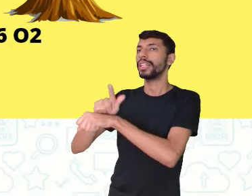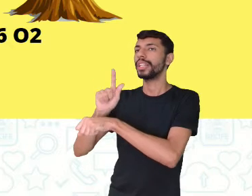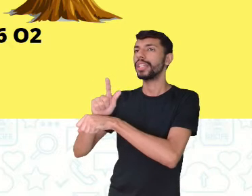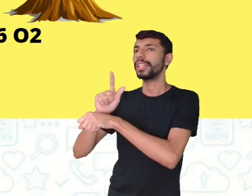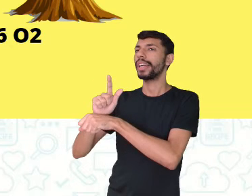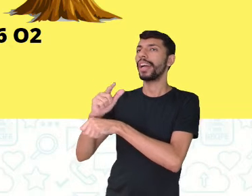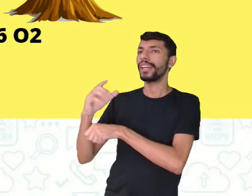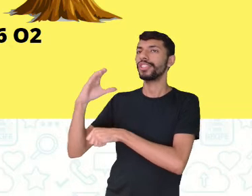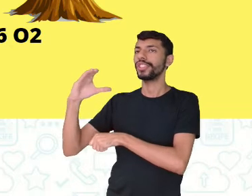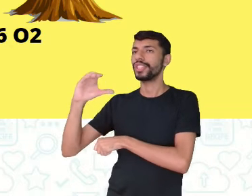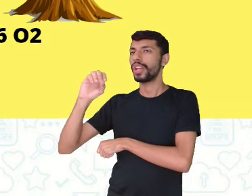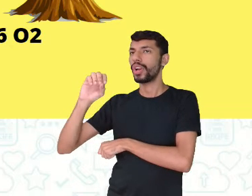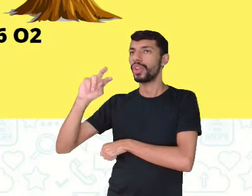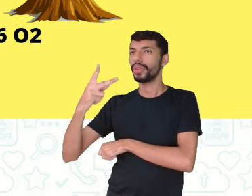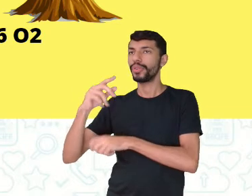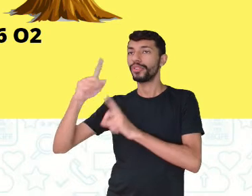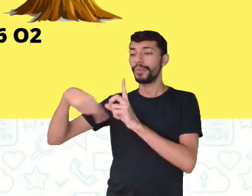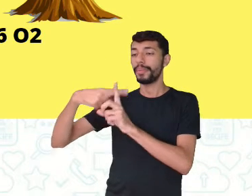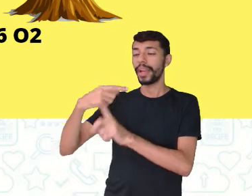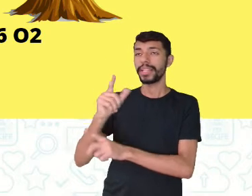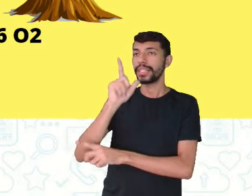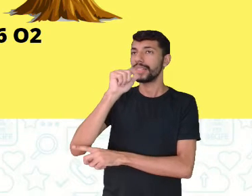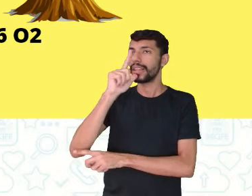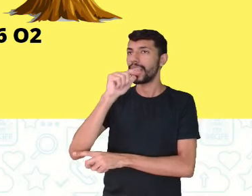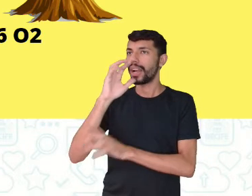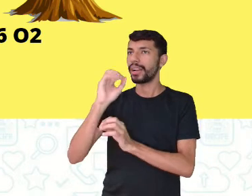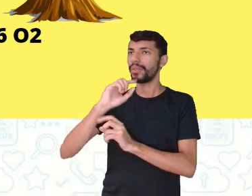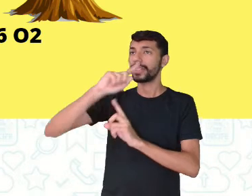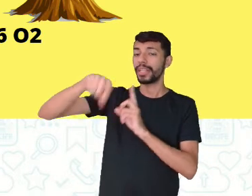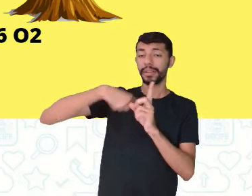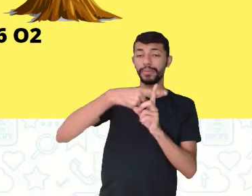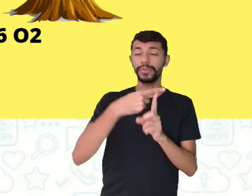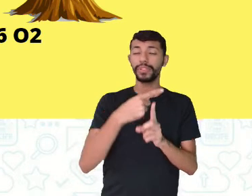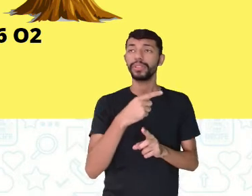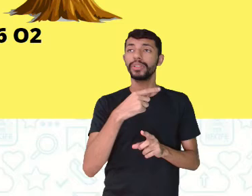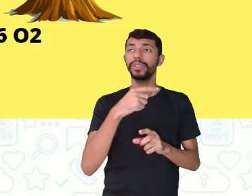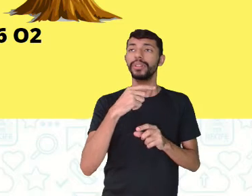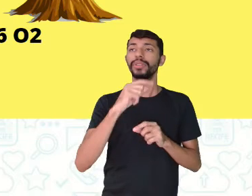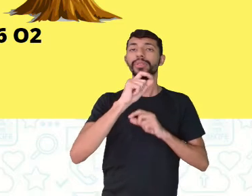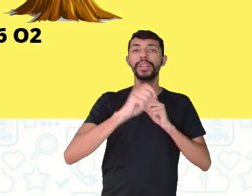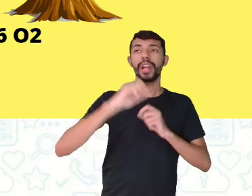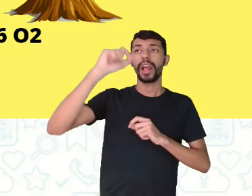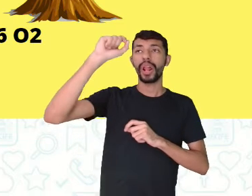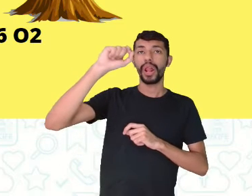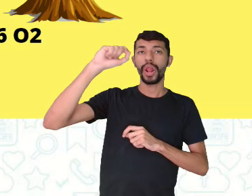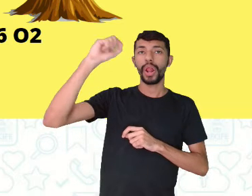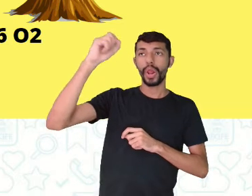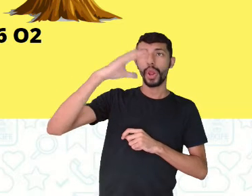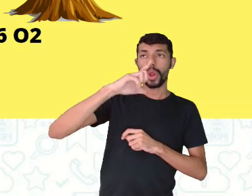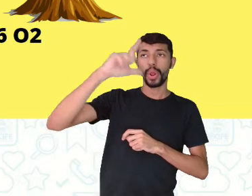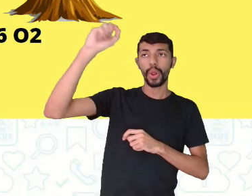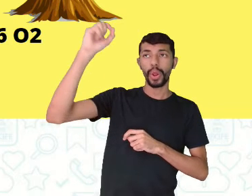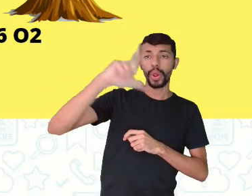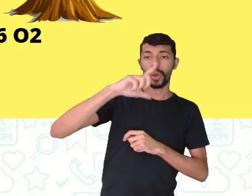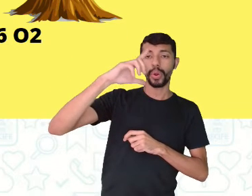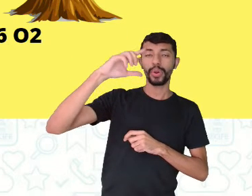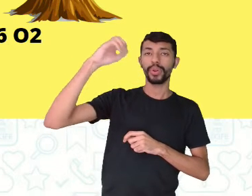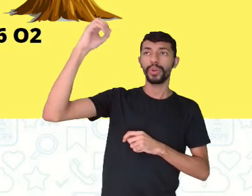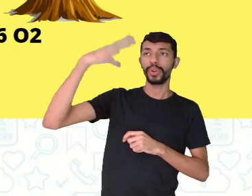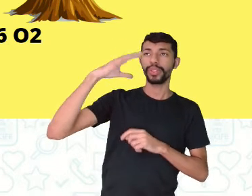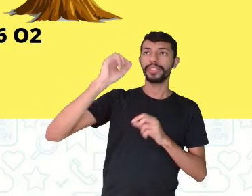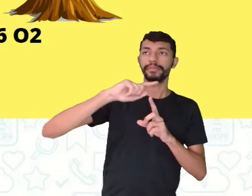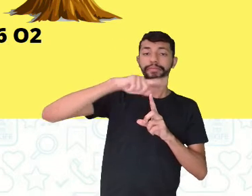água, que é H2O, é transformada em energia luminosa, é transformada em glicose mais